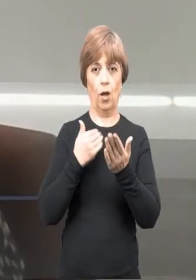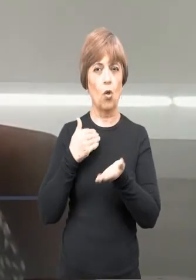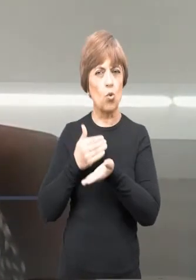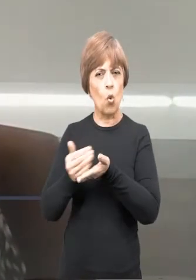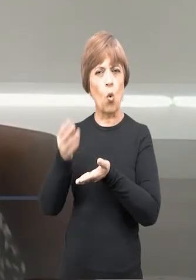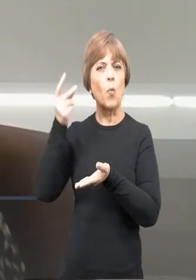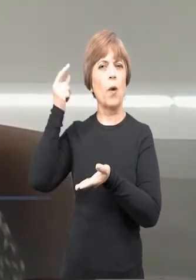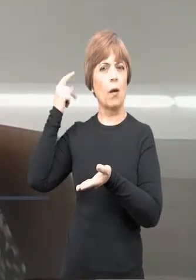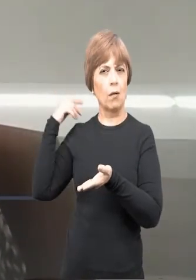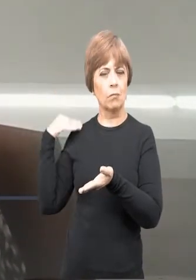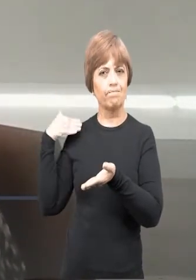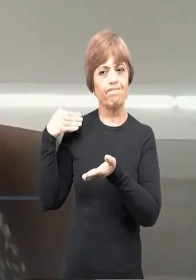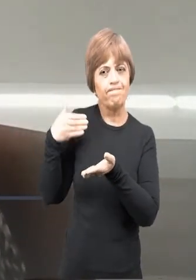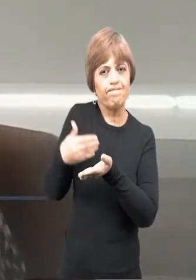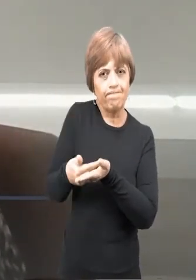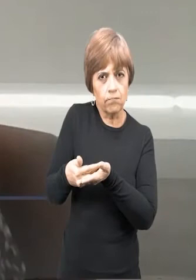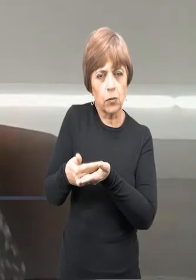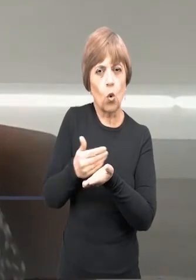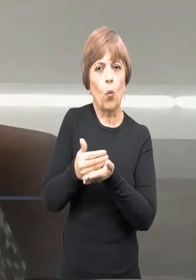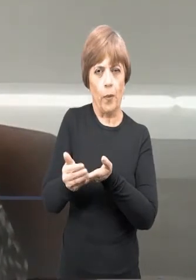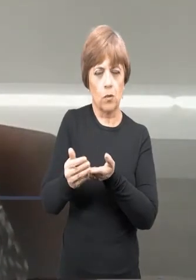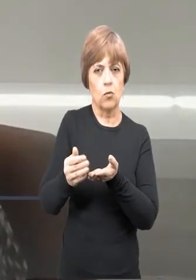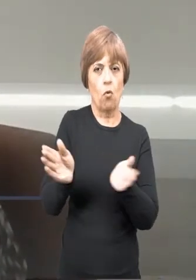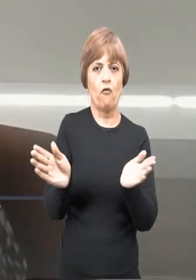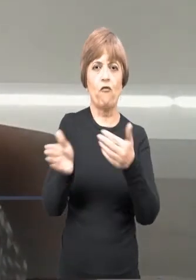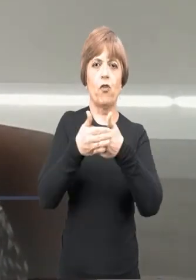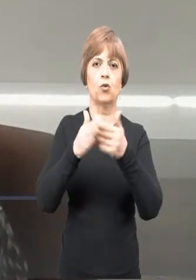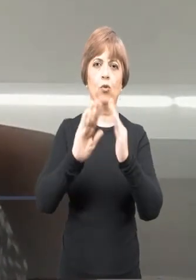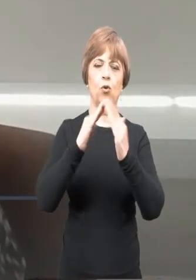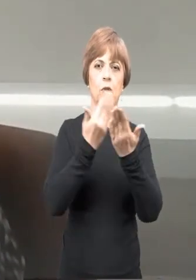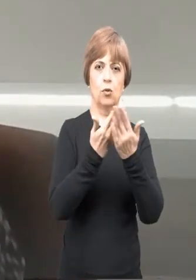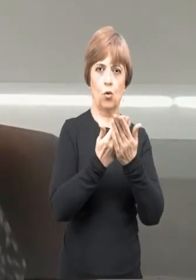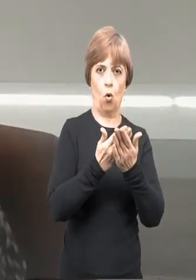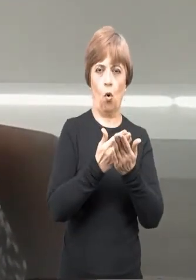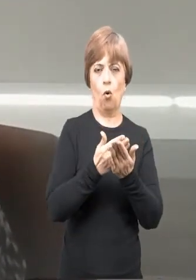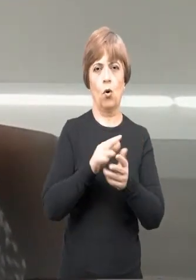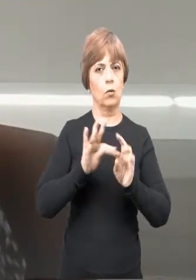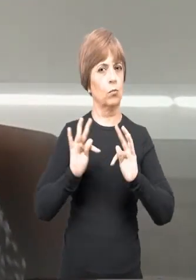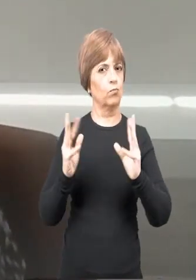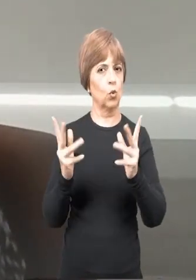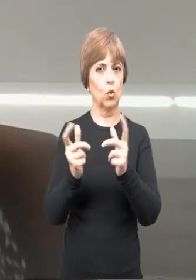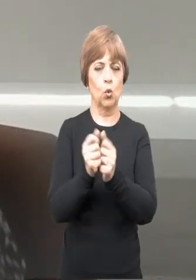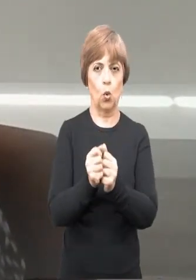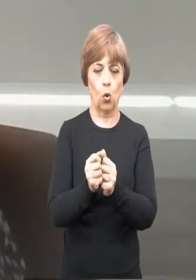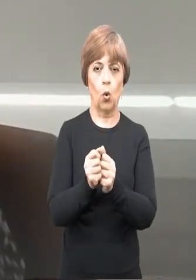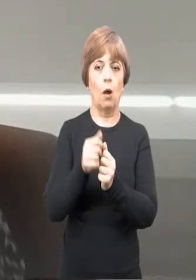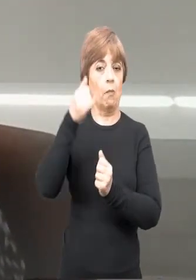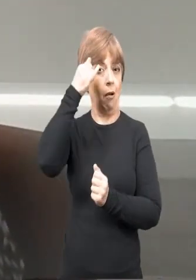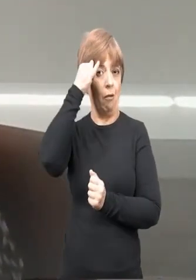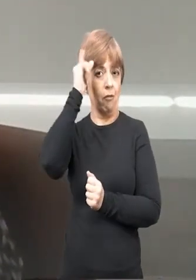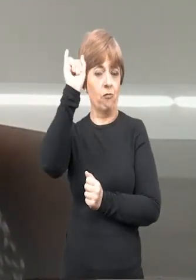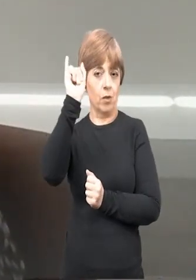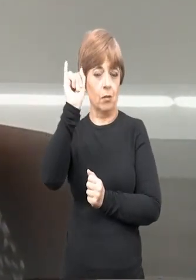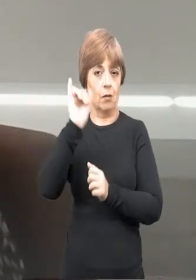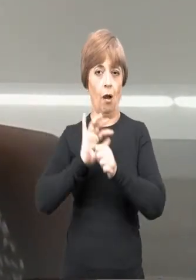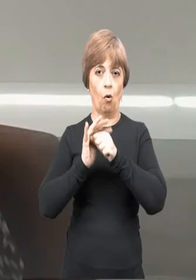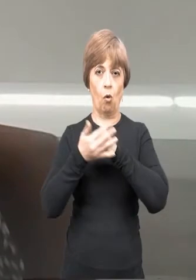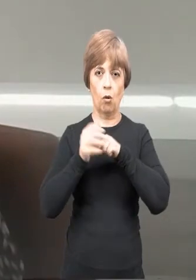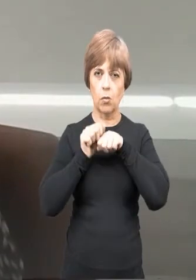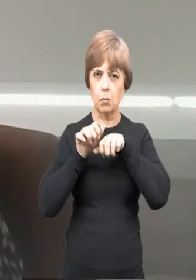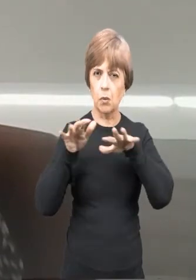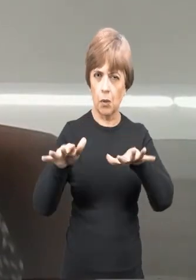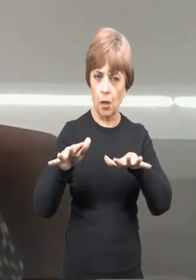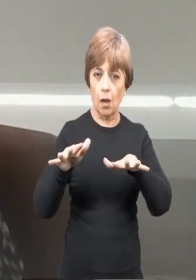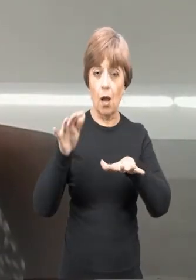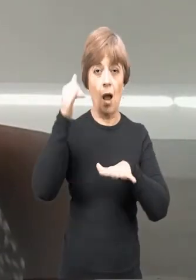e posteriormente pelo município de Belford Roxo, como medida de combate à pandemia do coronavírus, vislumbrou o Ministério